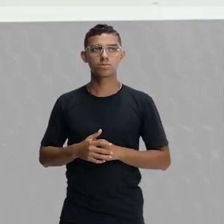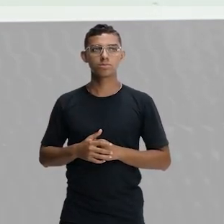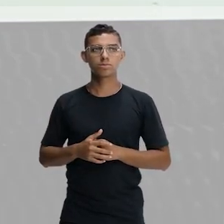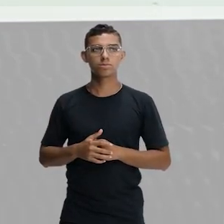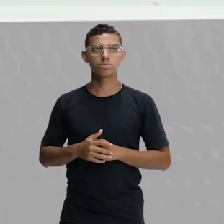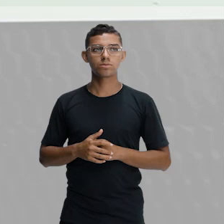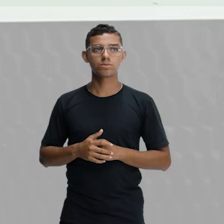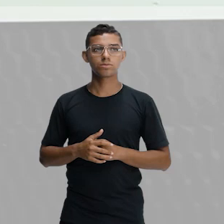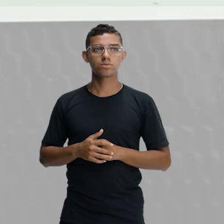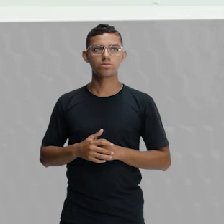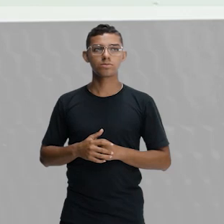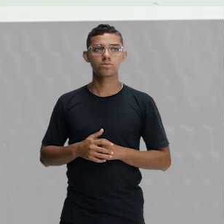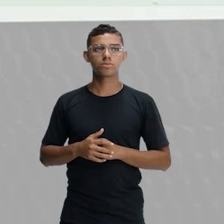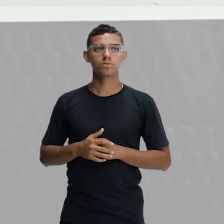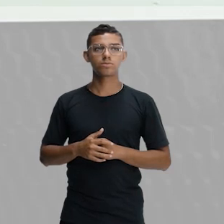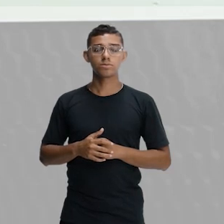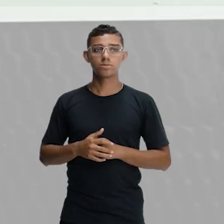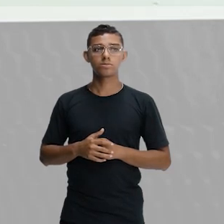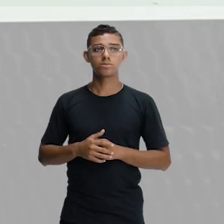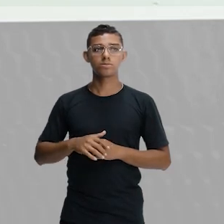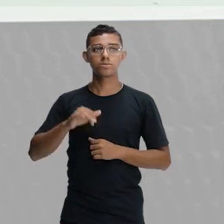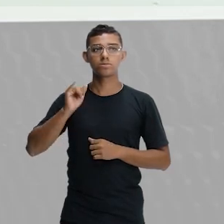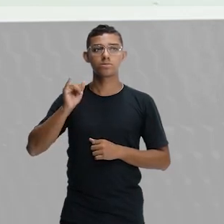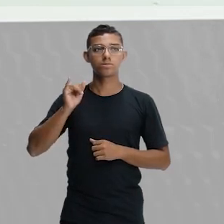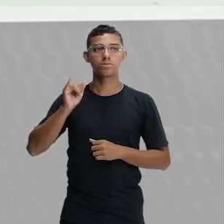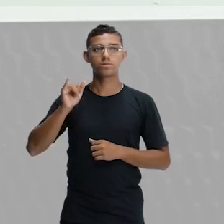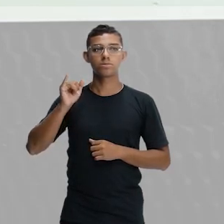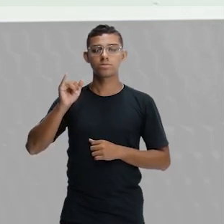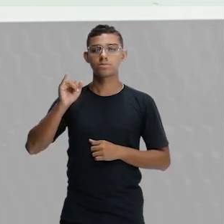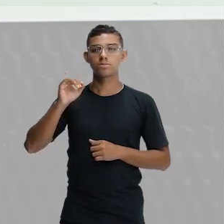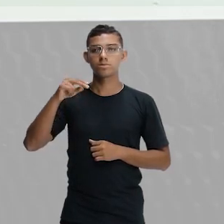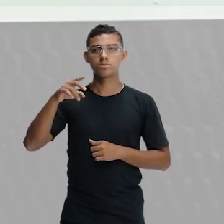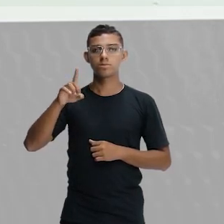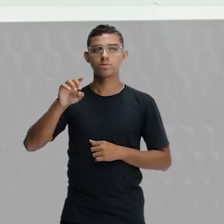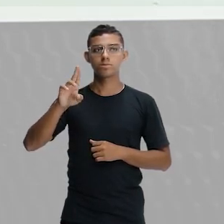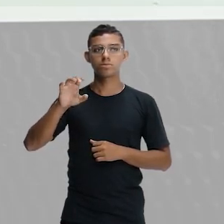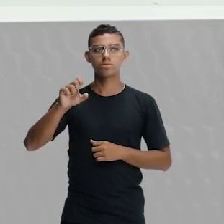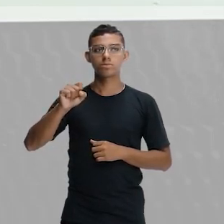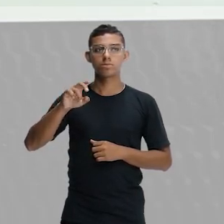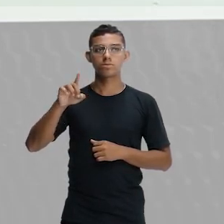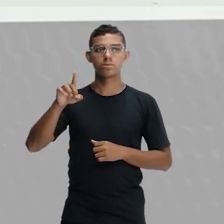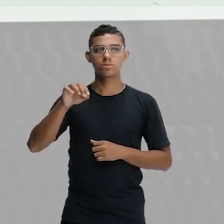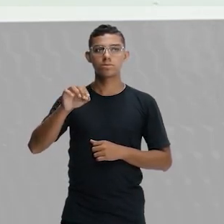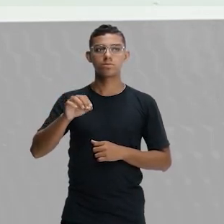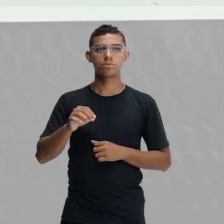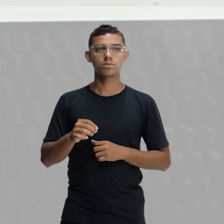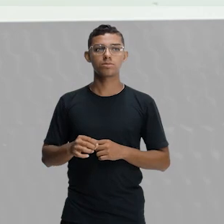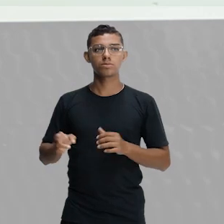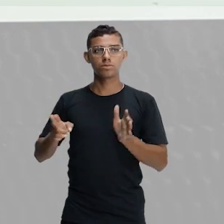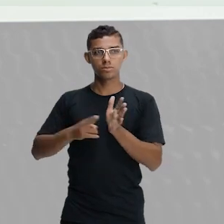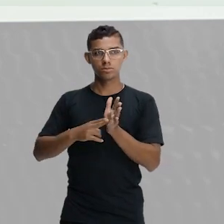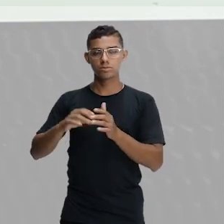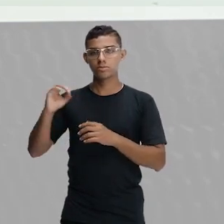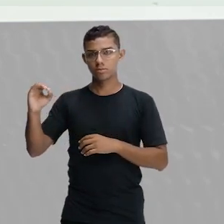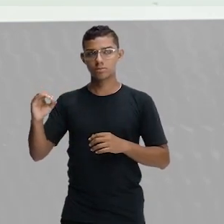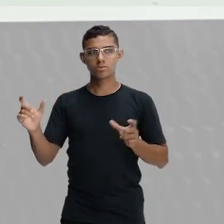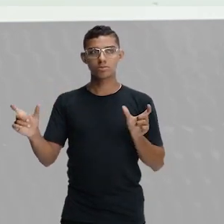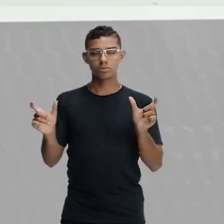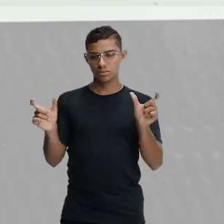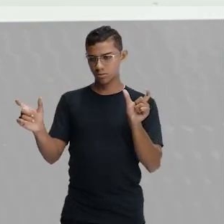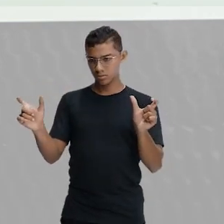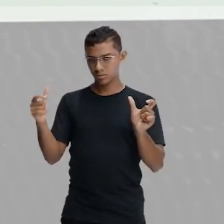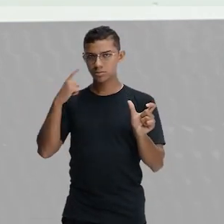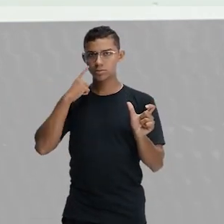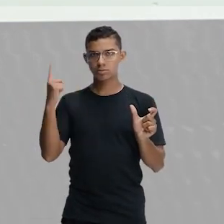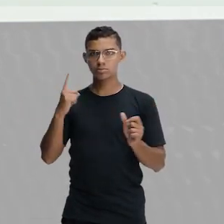carregado, certo? E o induzido, ele é um corpo neutro. Pronto, é só essa troca aqui.